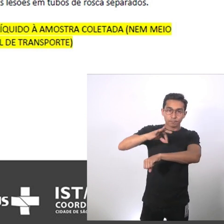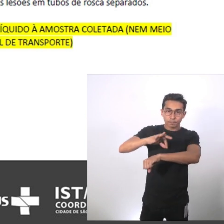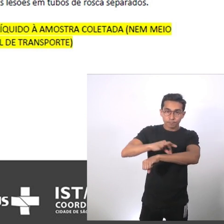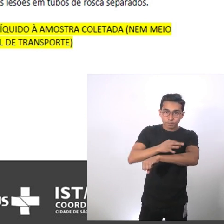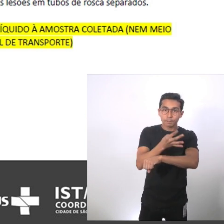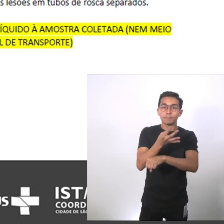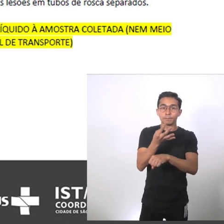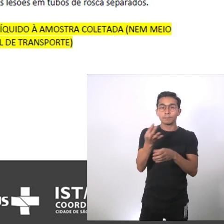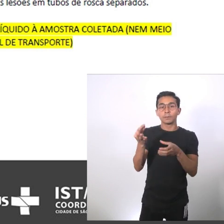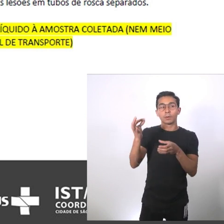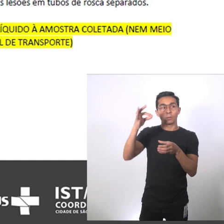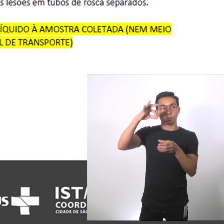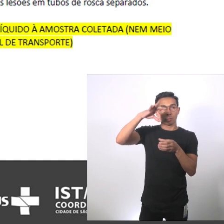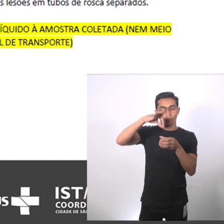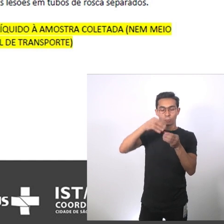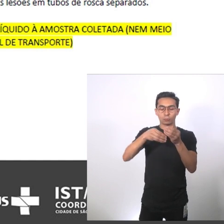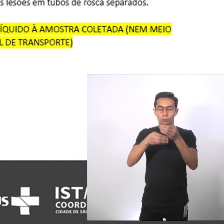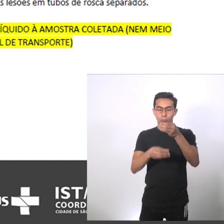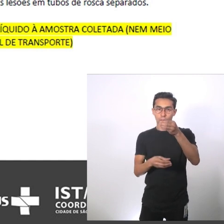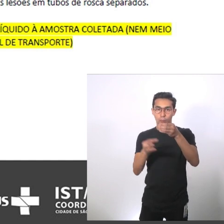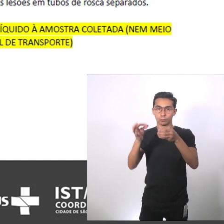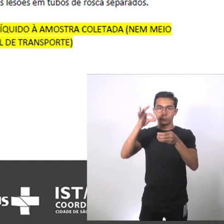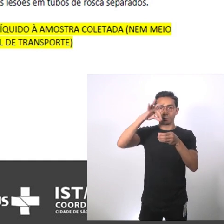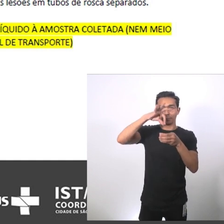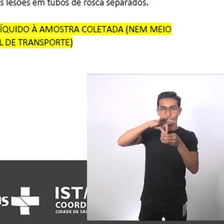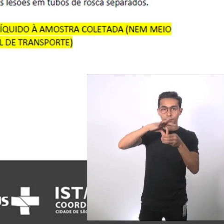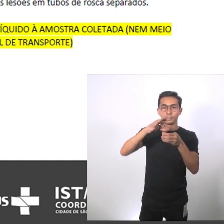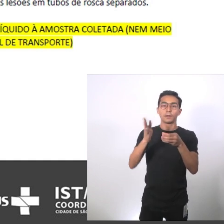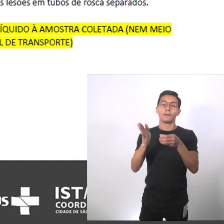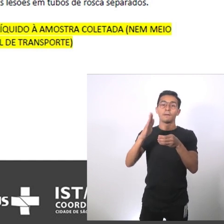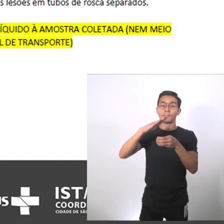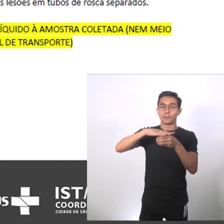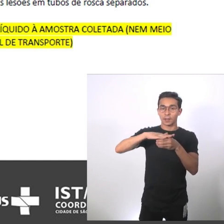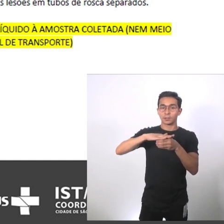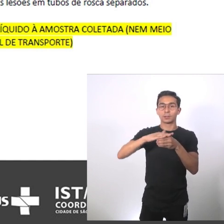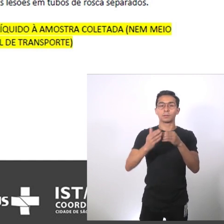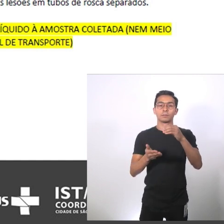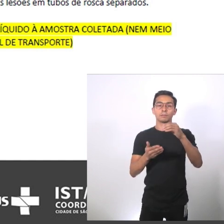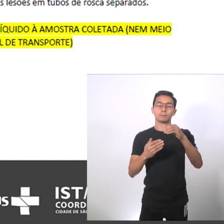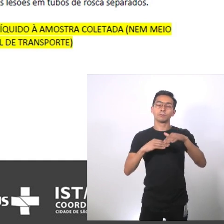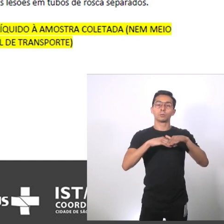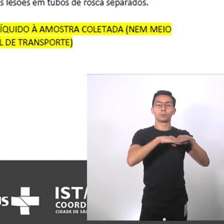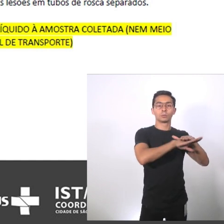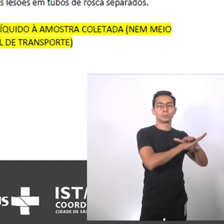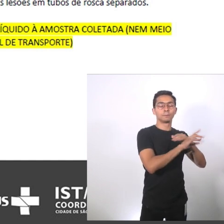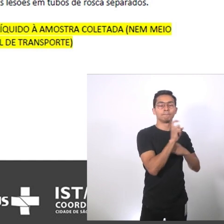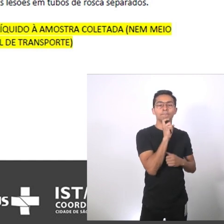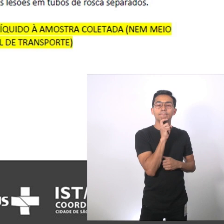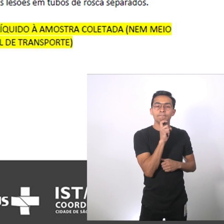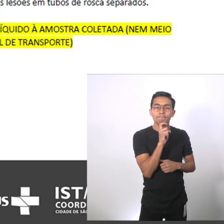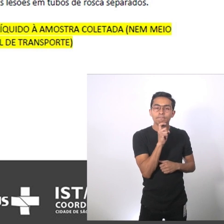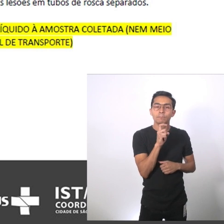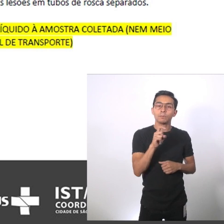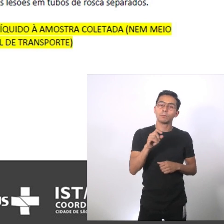criotubo, fechar o tubo e encaminhar também de 2 a 8 graus para o laboratório.